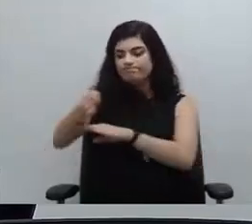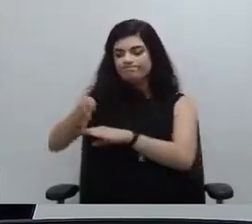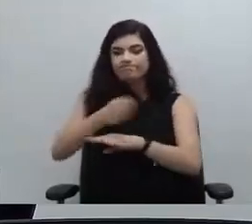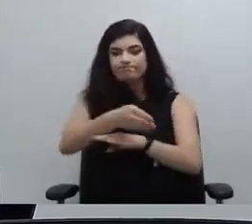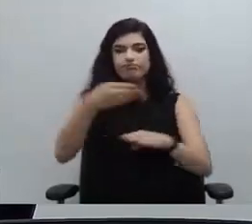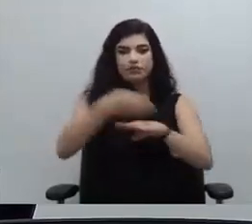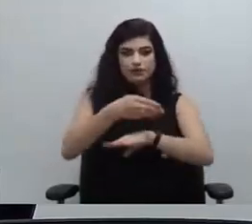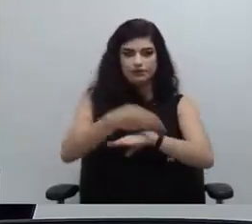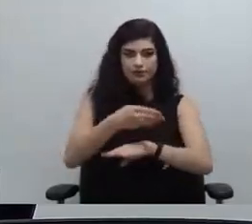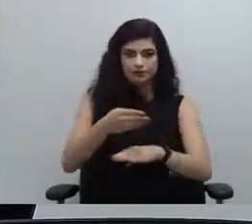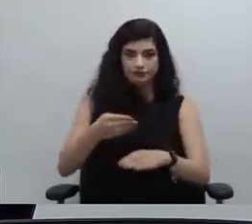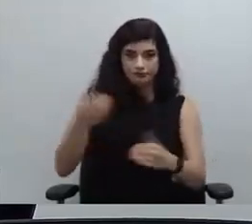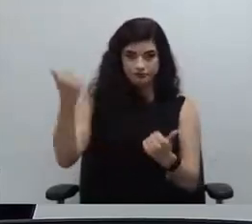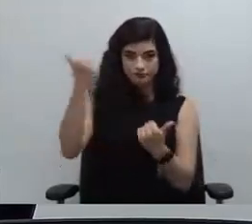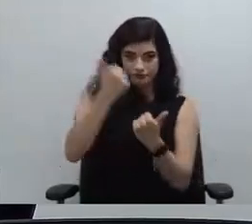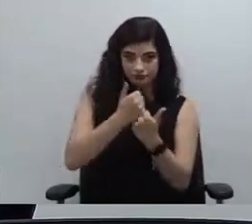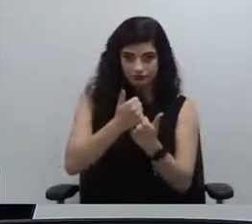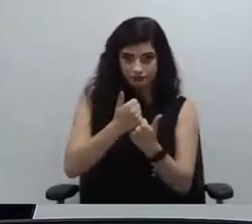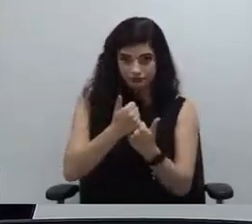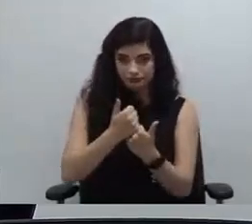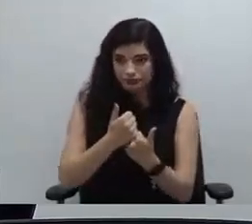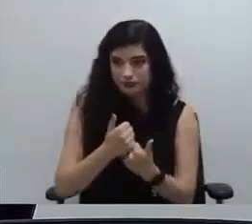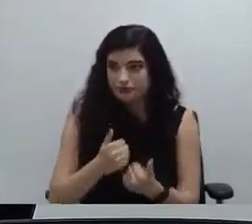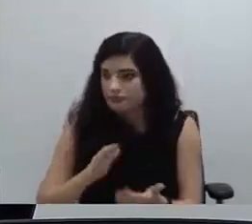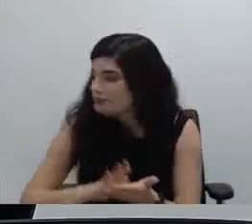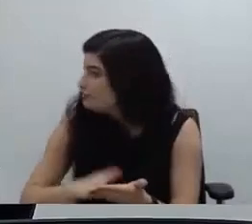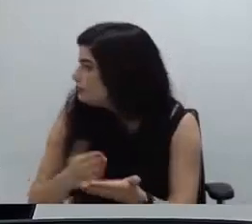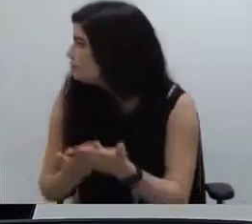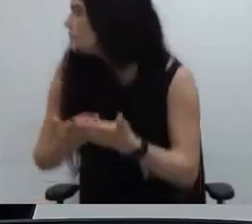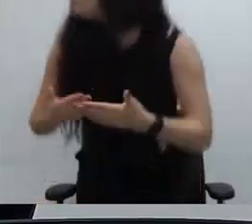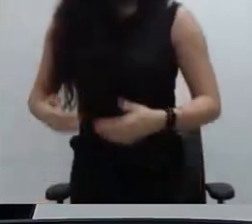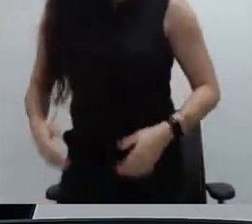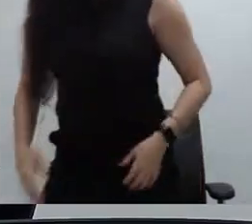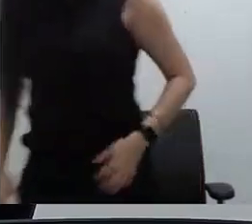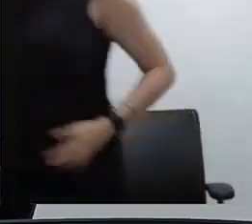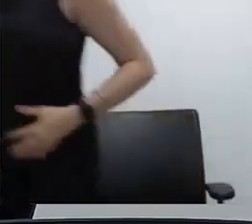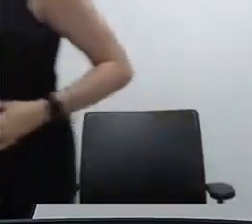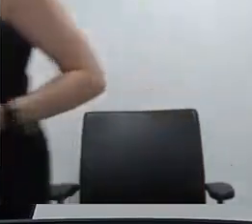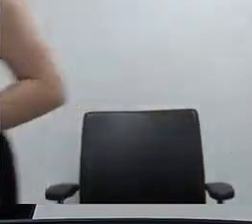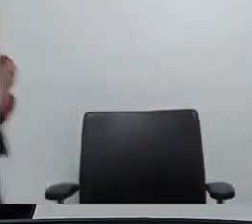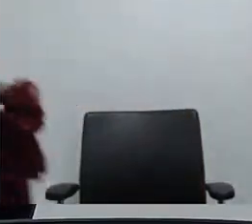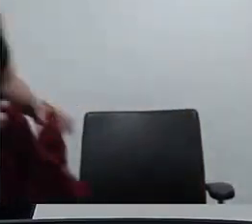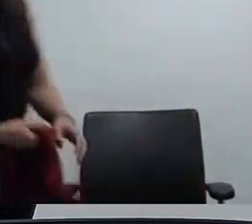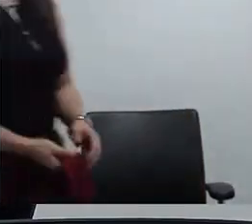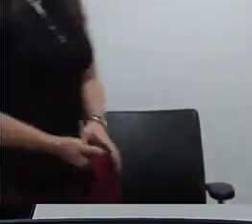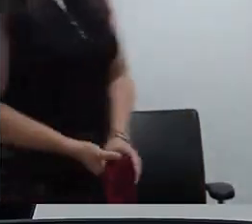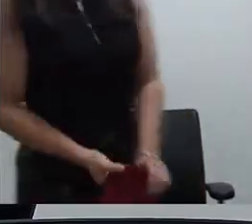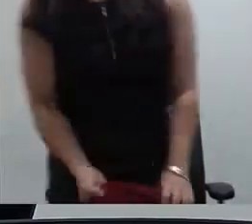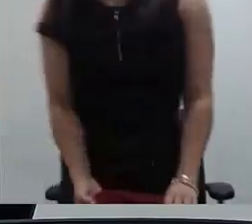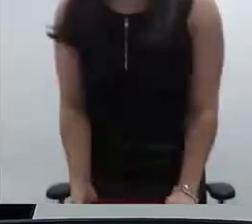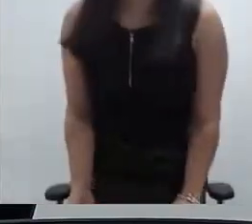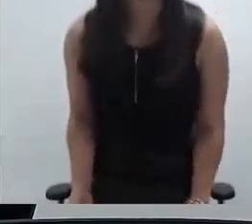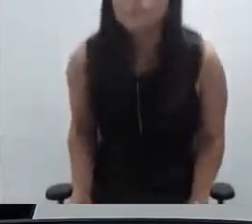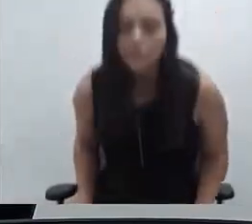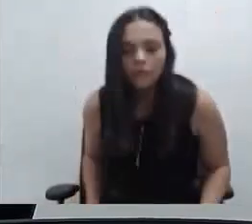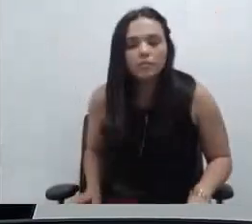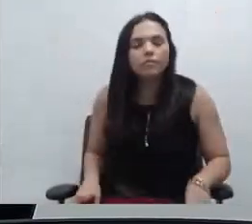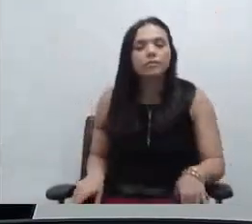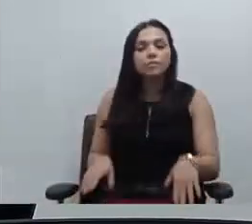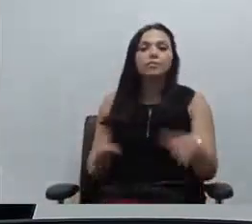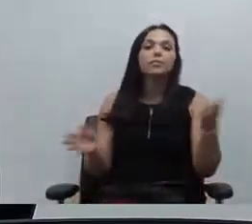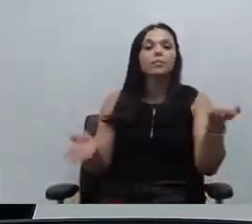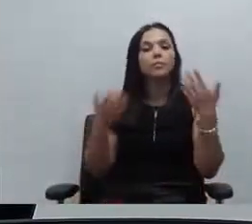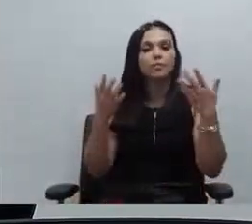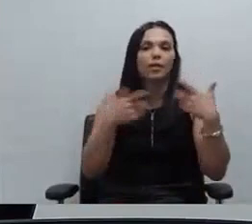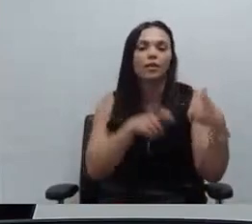participar. B. Para garantir o espraiamento do plano de atuação, sejam implementadas medidas no sentido de engajar as unidades da Defensoria